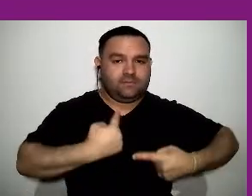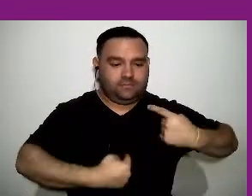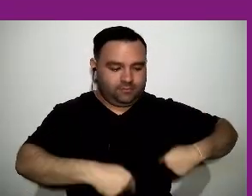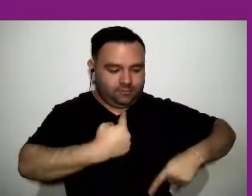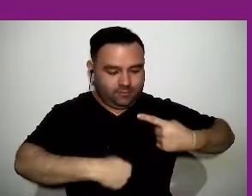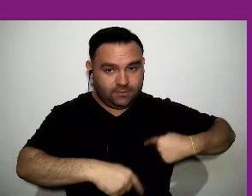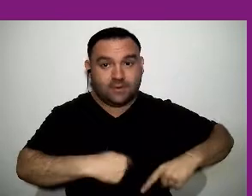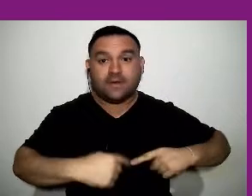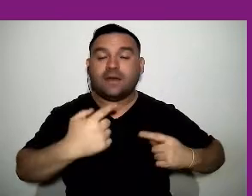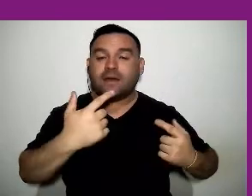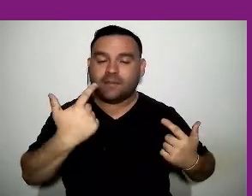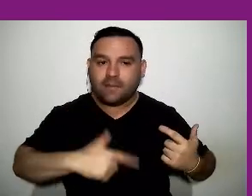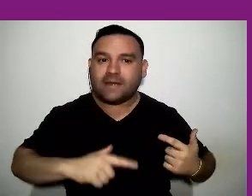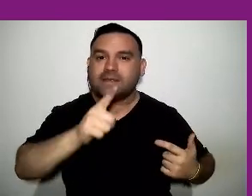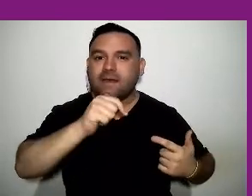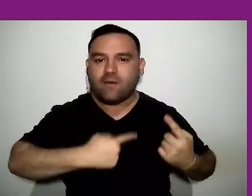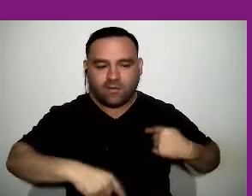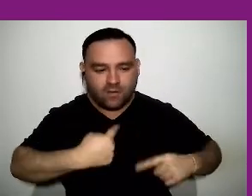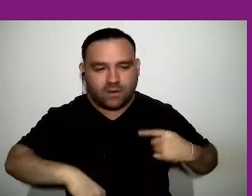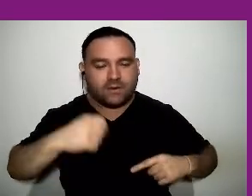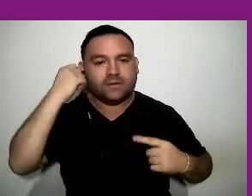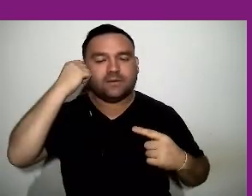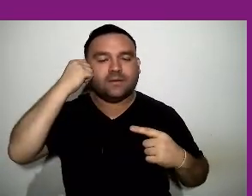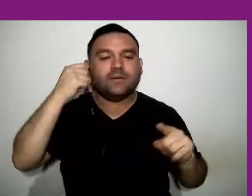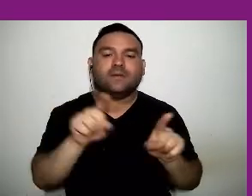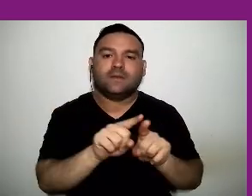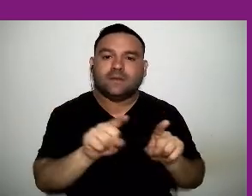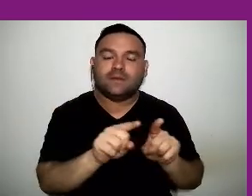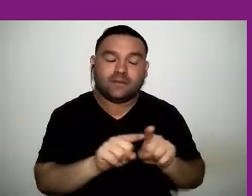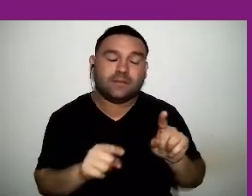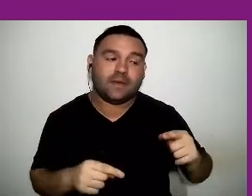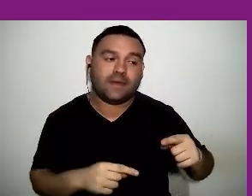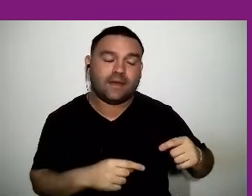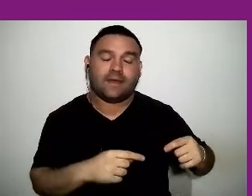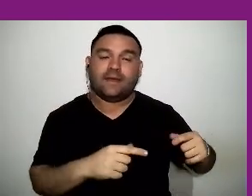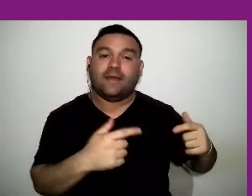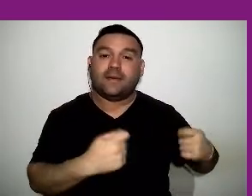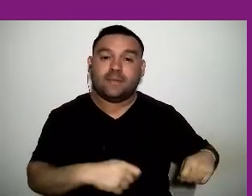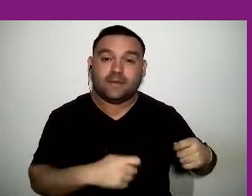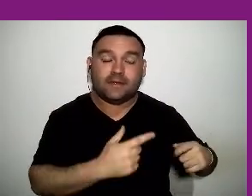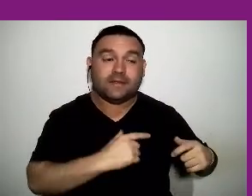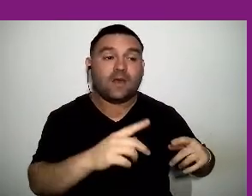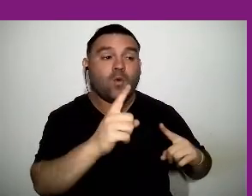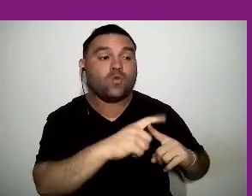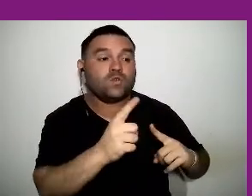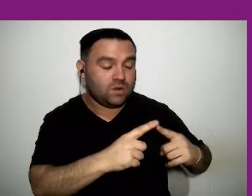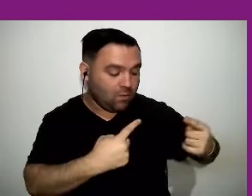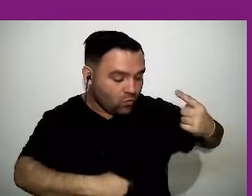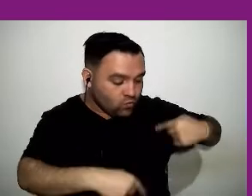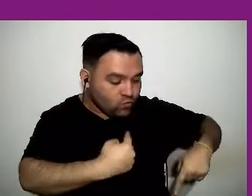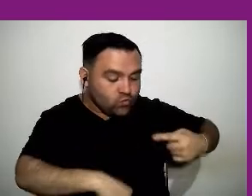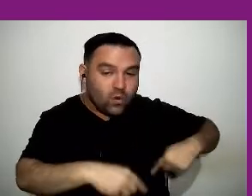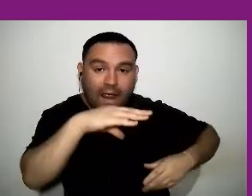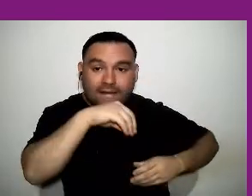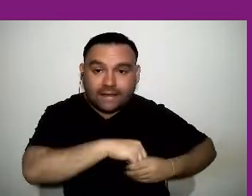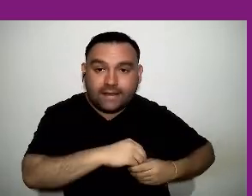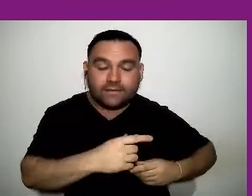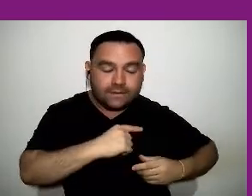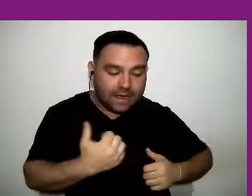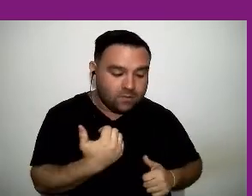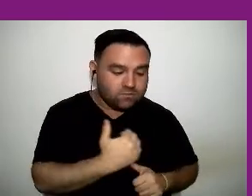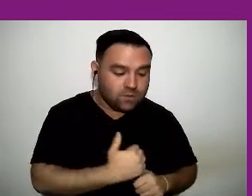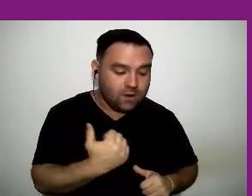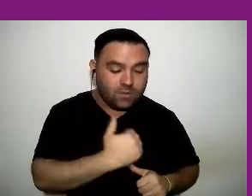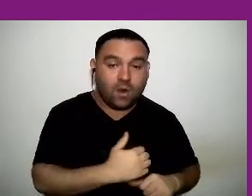esse paciente fazer um quadro de hipervolemia, e também o tipo de fluido que você estaria